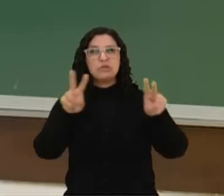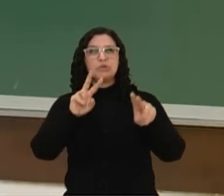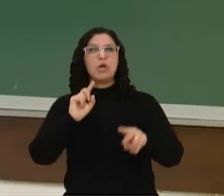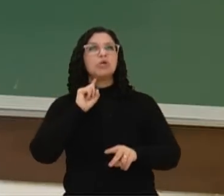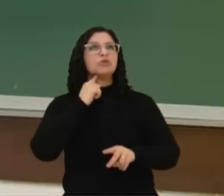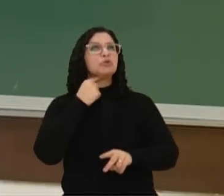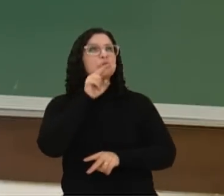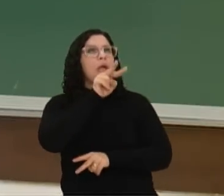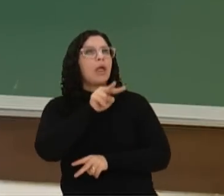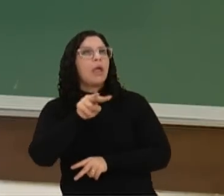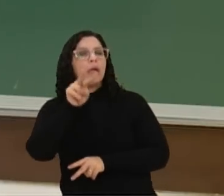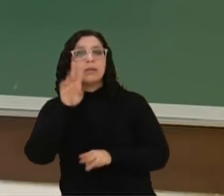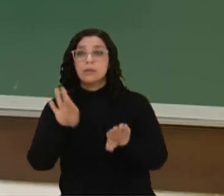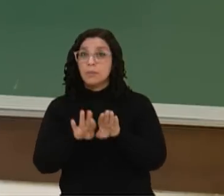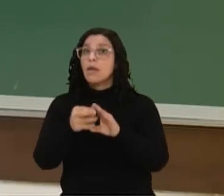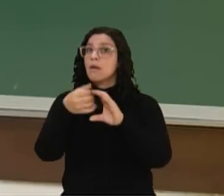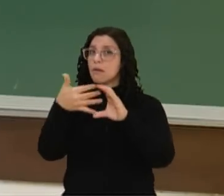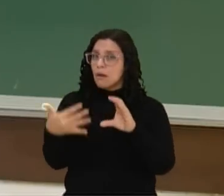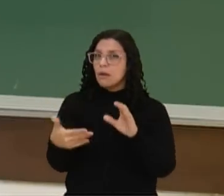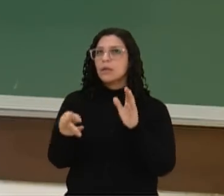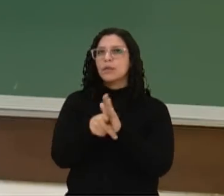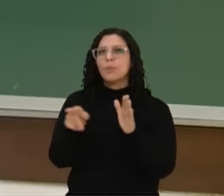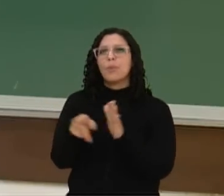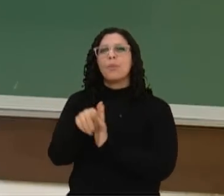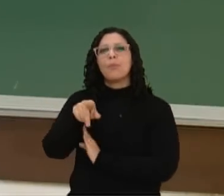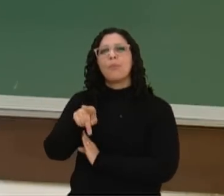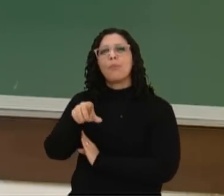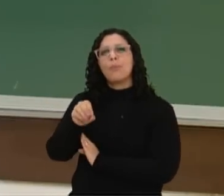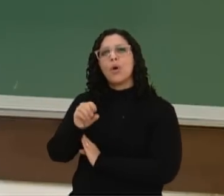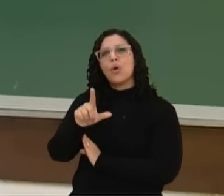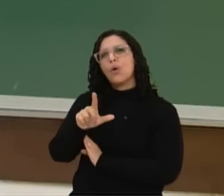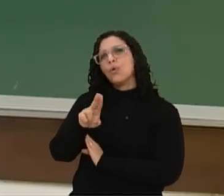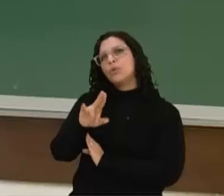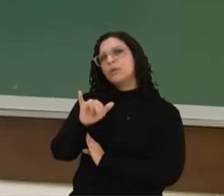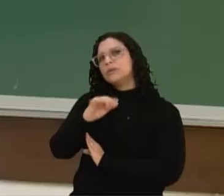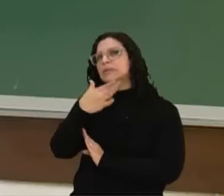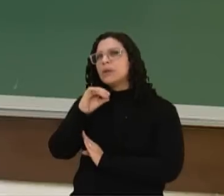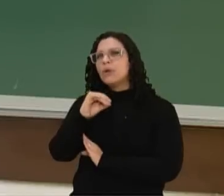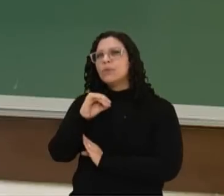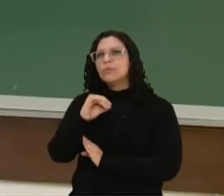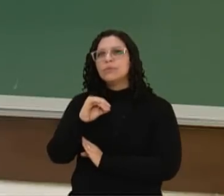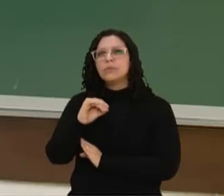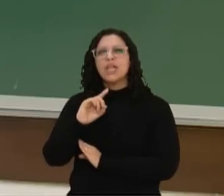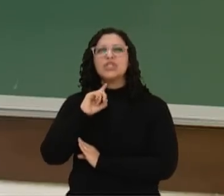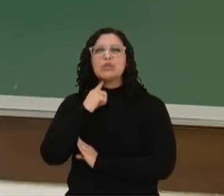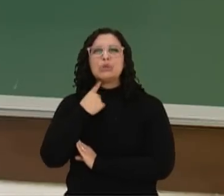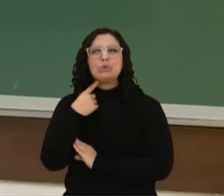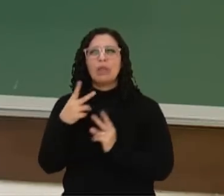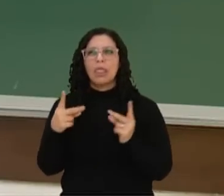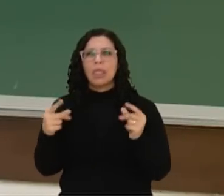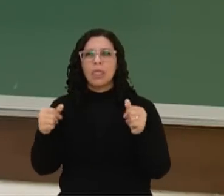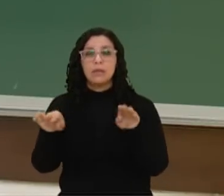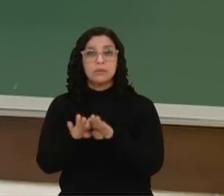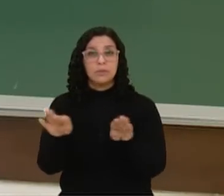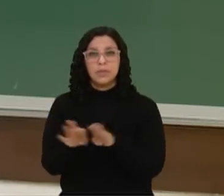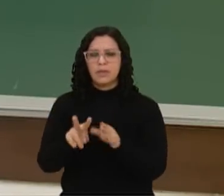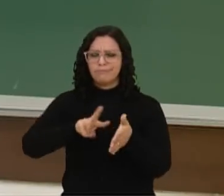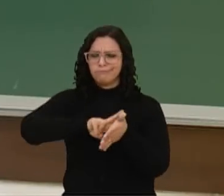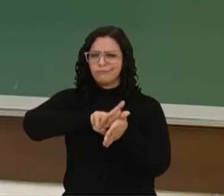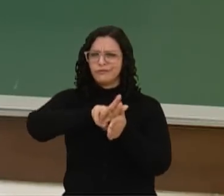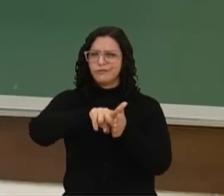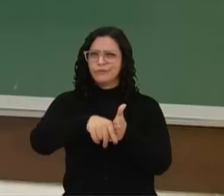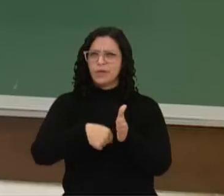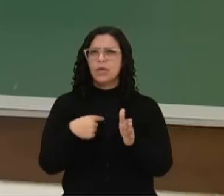enfim. Todas essas são características, principalmente nos grandes centros, nós encontramos ali os diferentes tipos